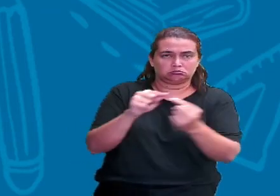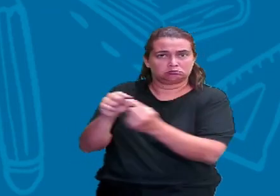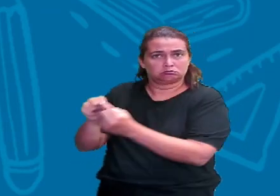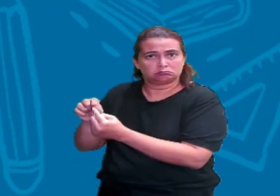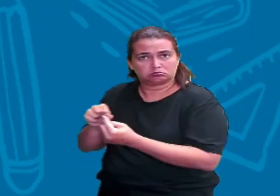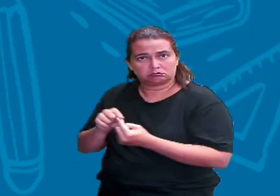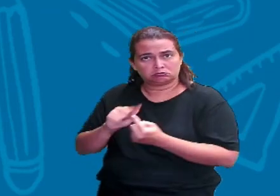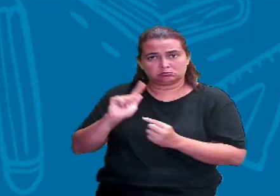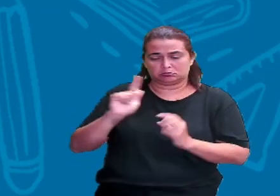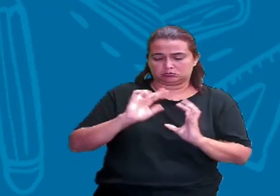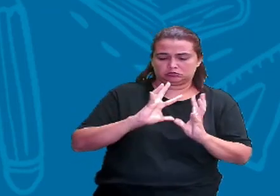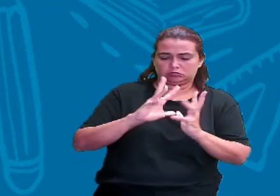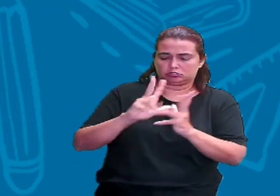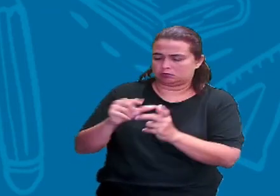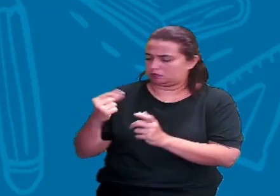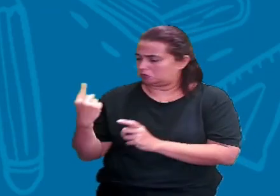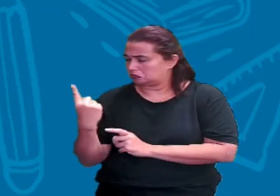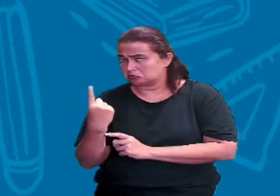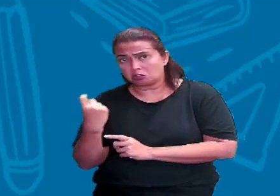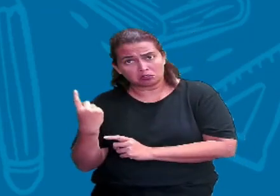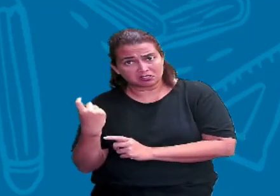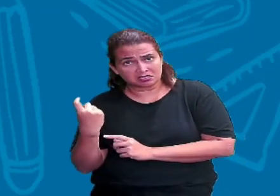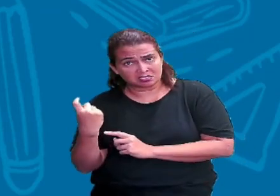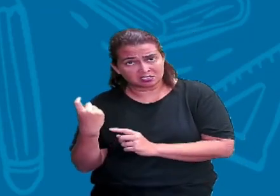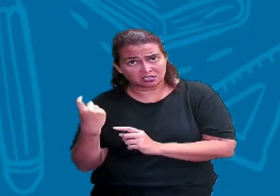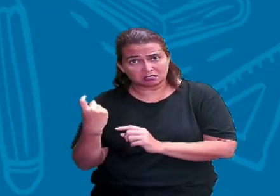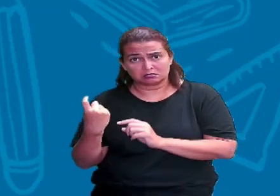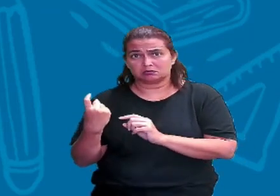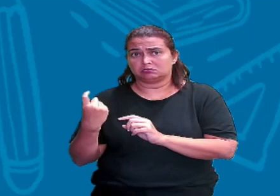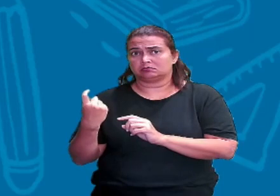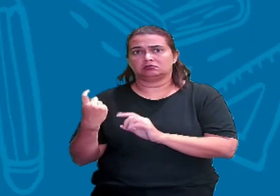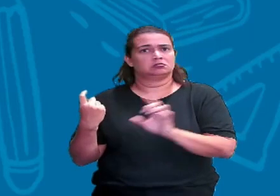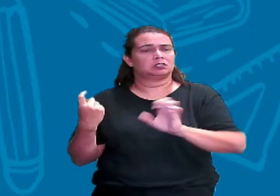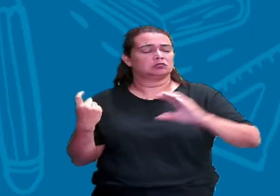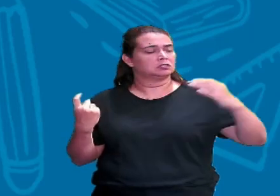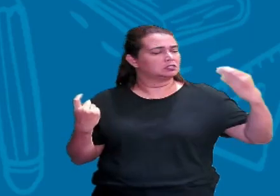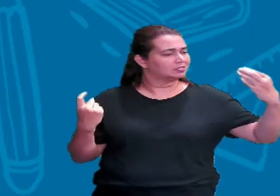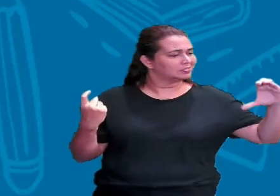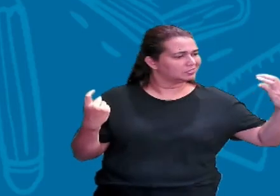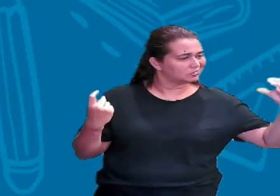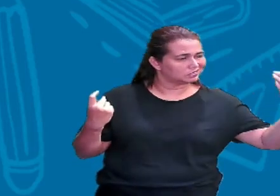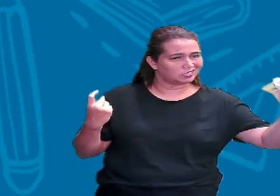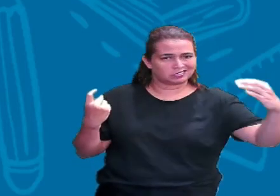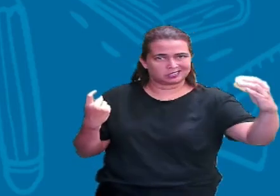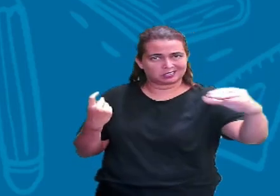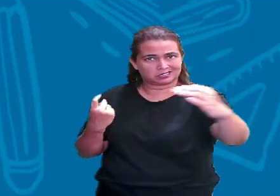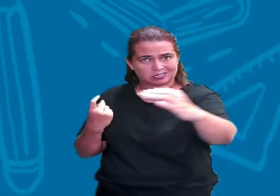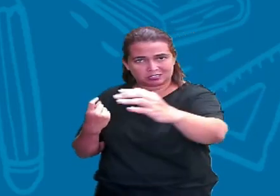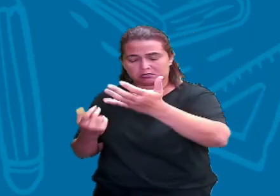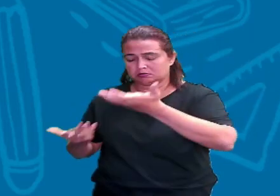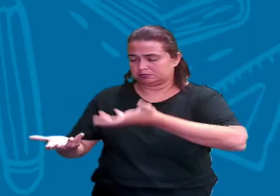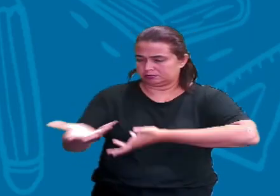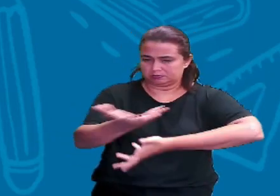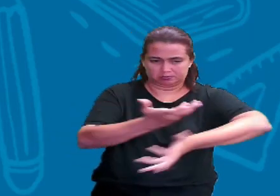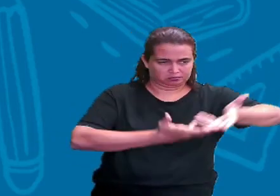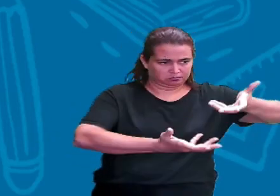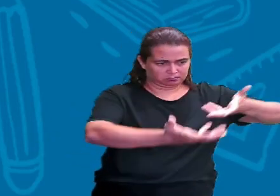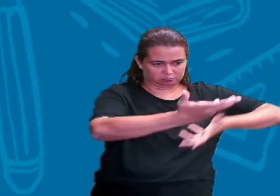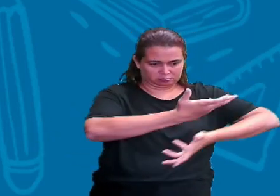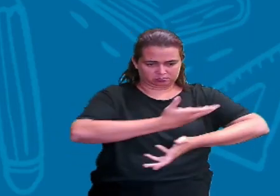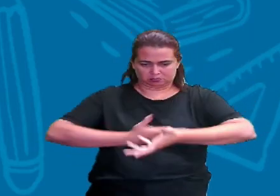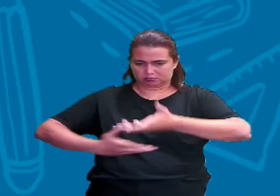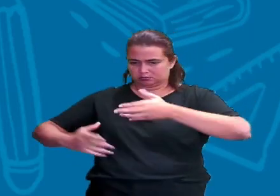ela não vai agir sozinha. A gente precisa de outras ciências afins que vão nos auxiliar nesse